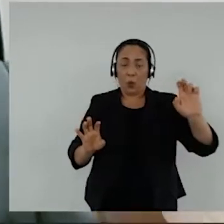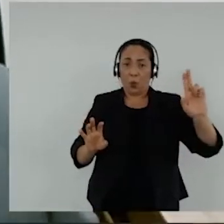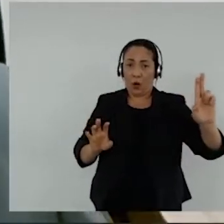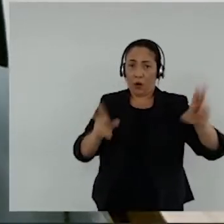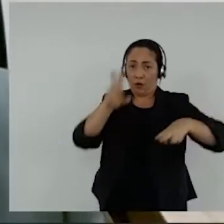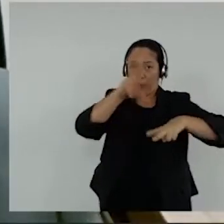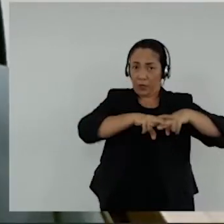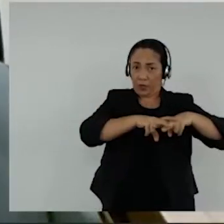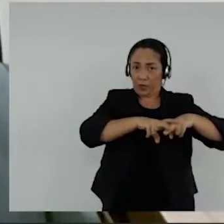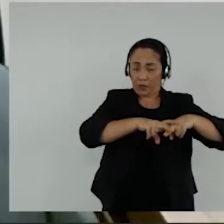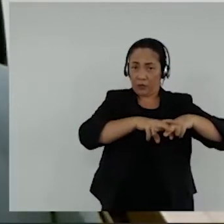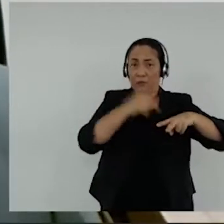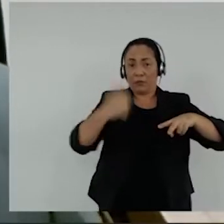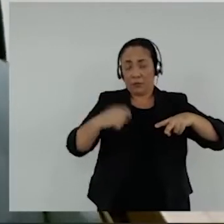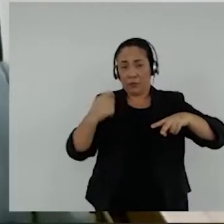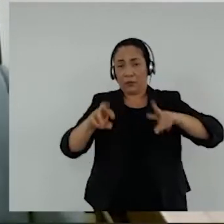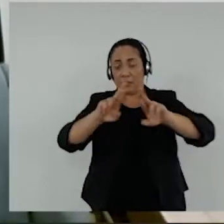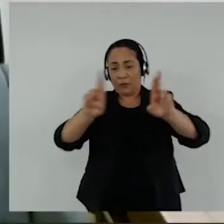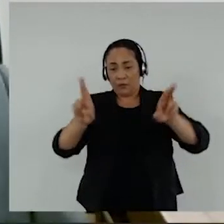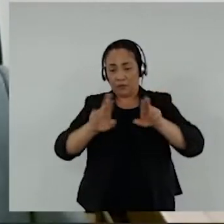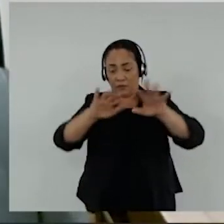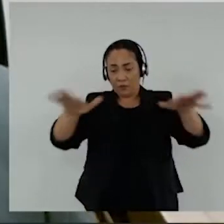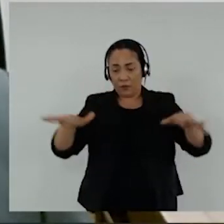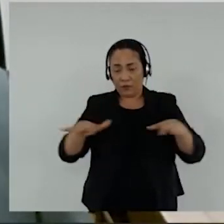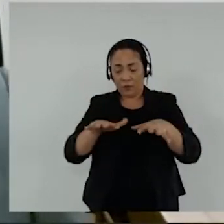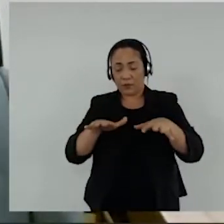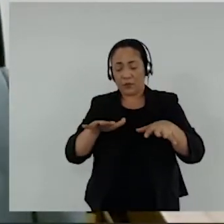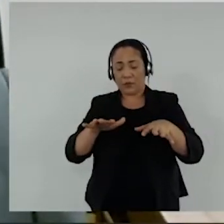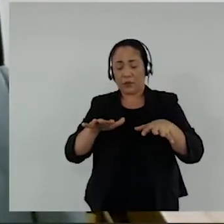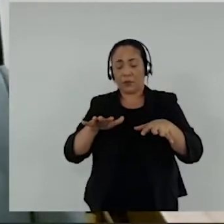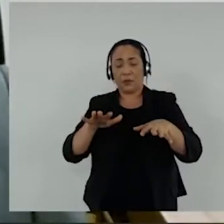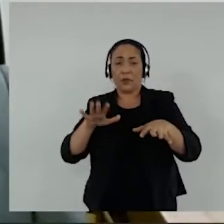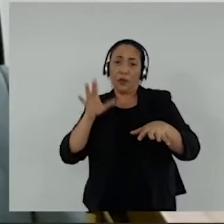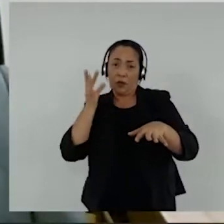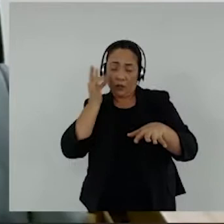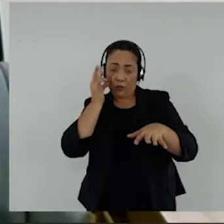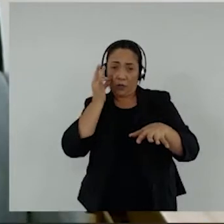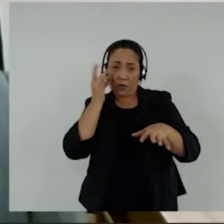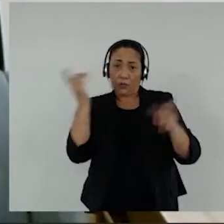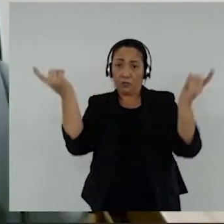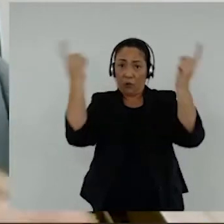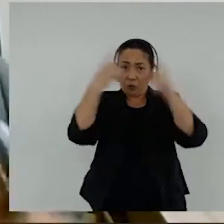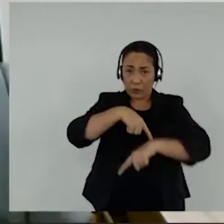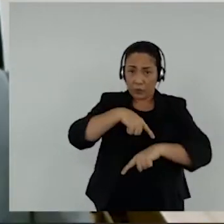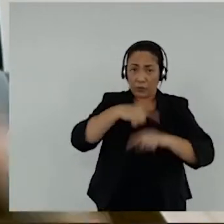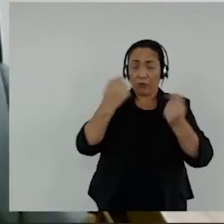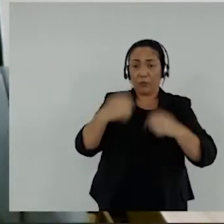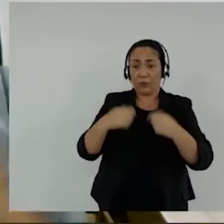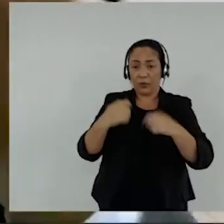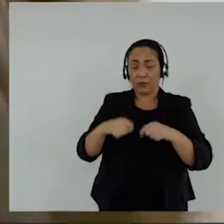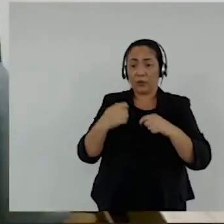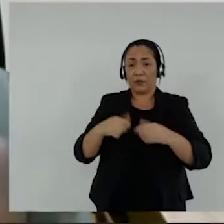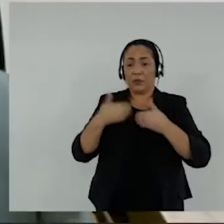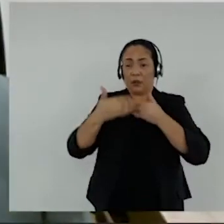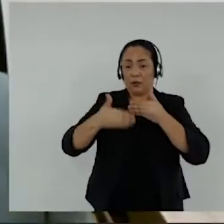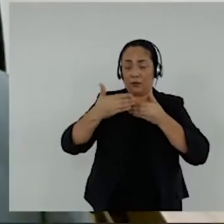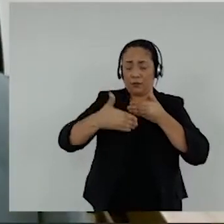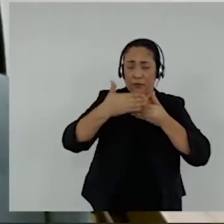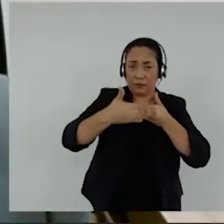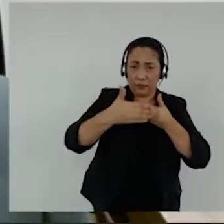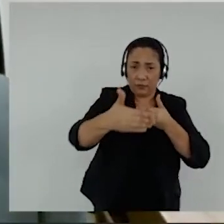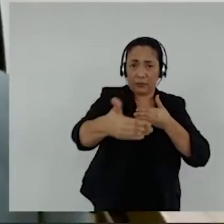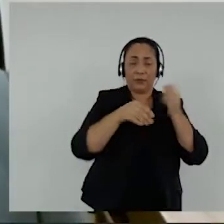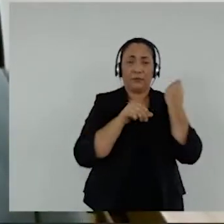audiência. Mas se caso haja oposição, assim como a senhora, entendo que deve sim se resguardar, até porque nós devemos avançar e avançar com